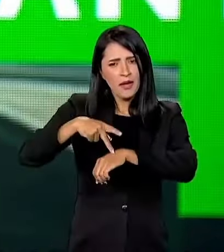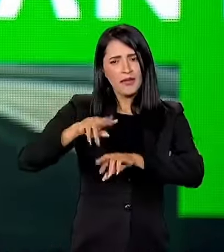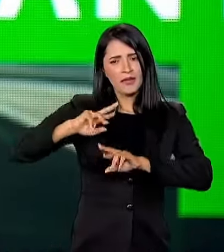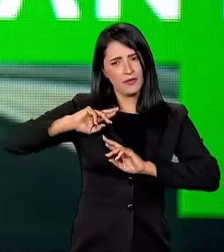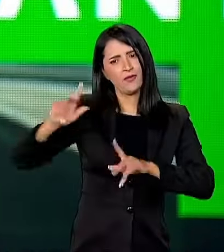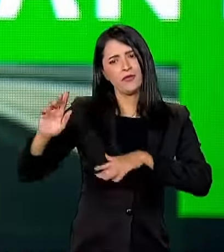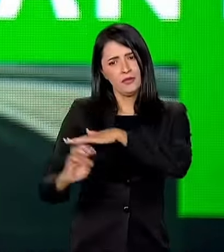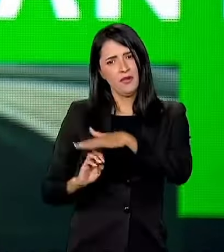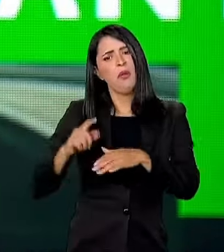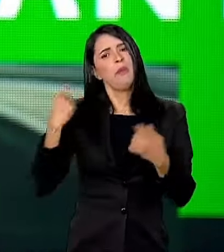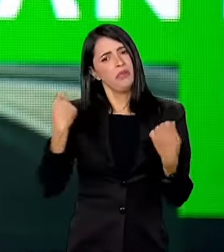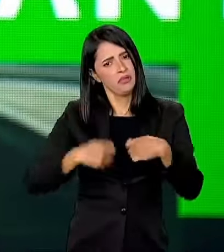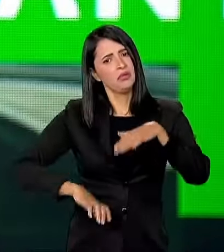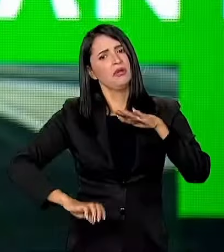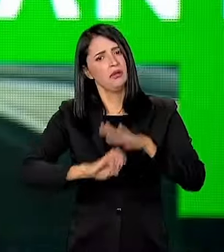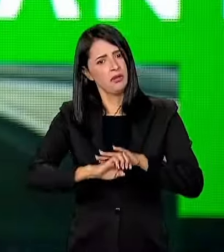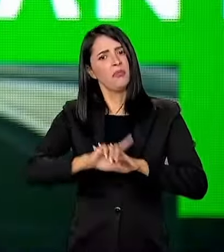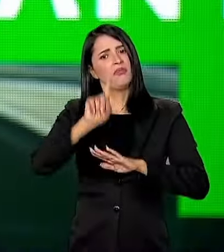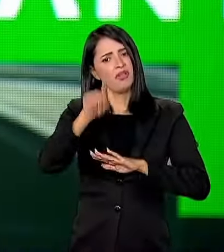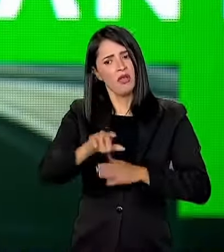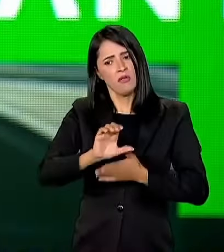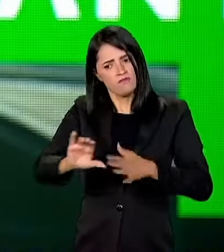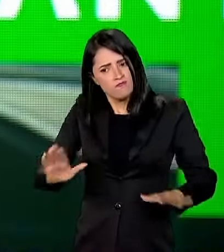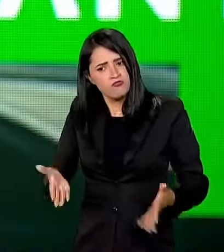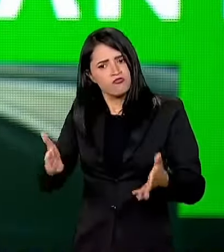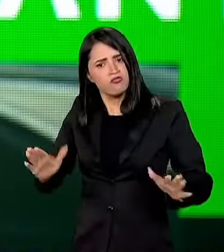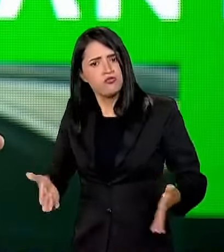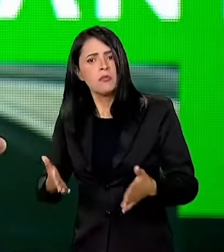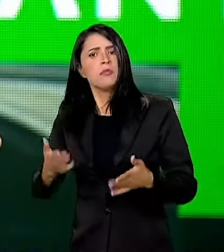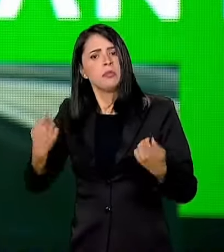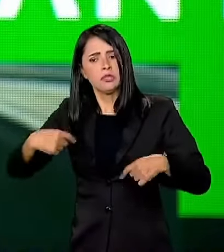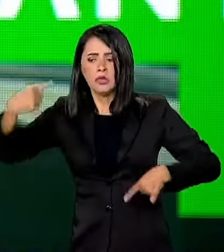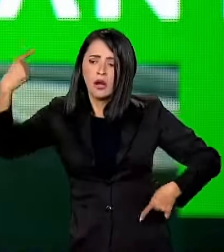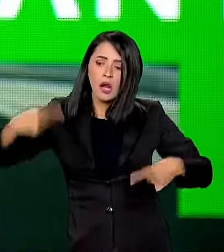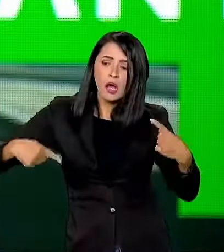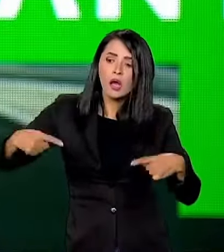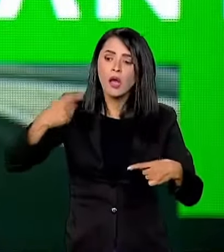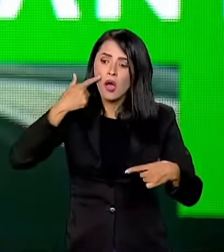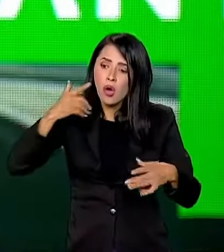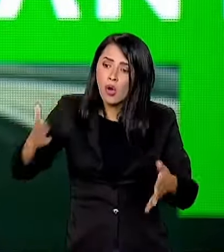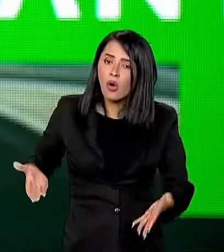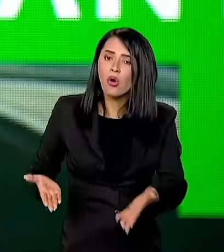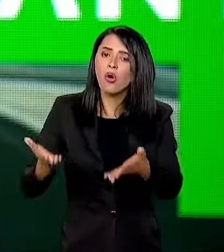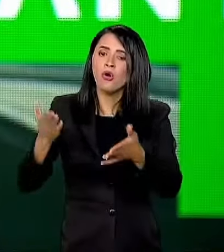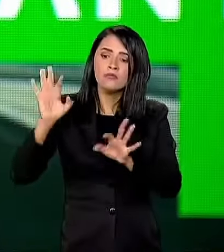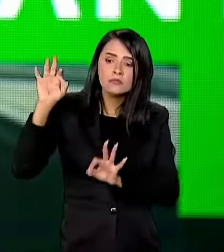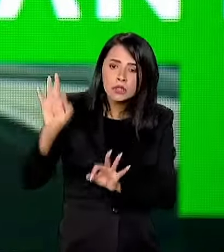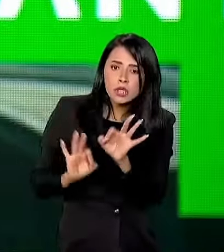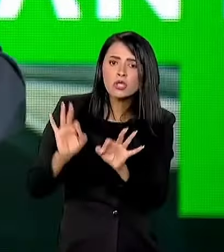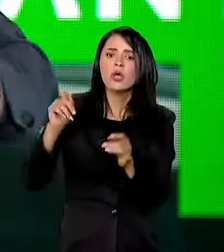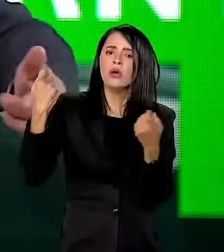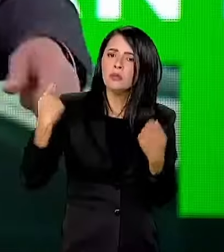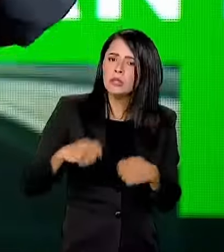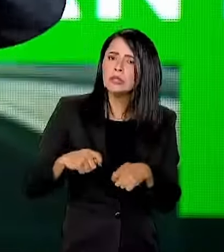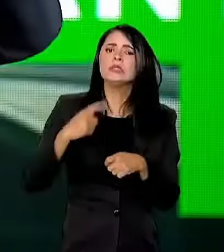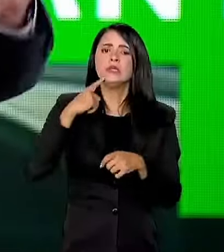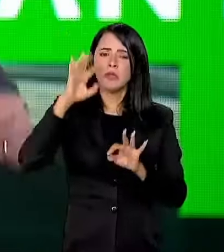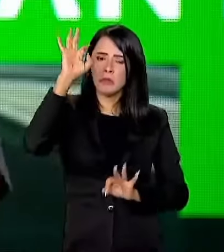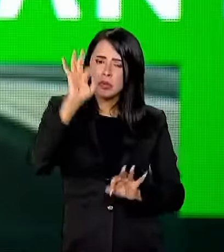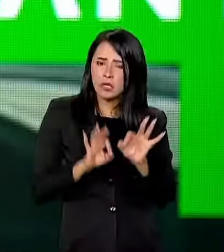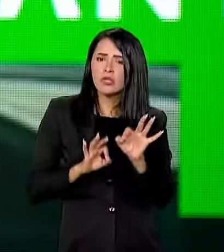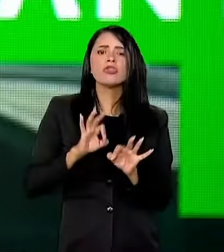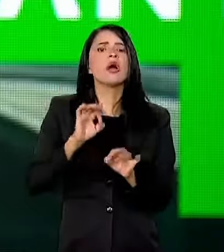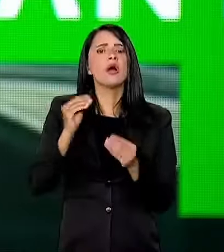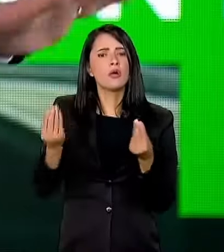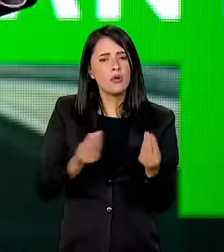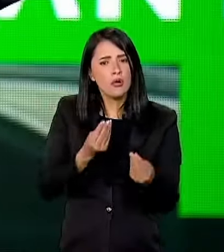o Estado tem que ser um Estado indutor. Ele tem que discutir. Ele tem que planejar. E tem que planejar de